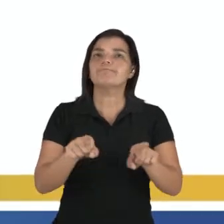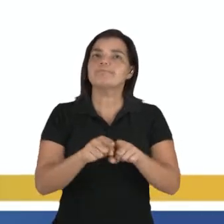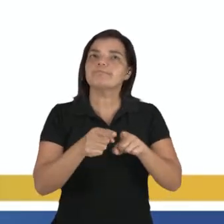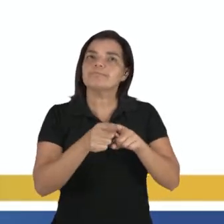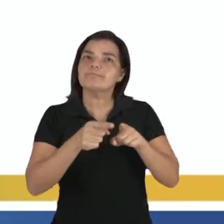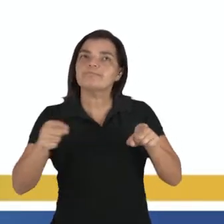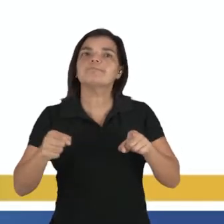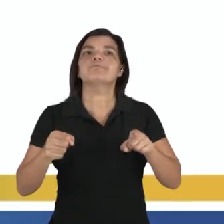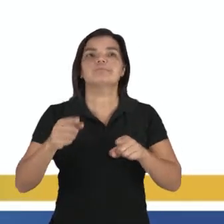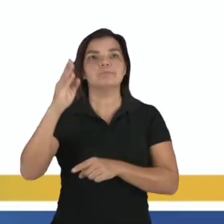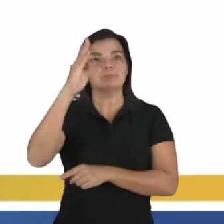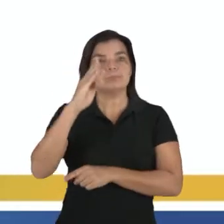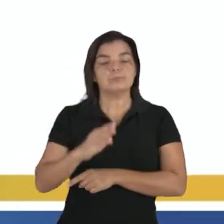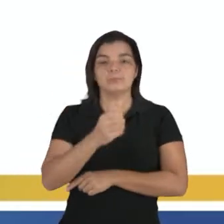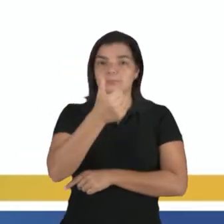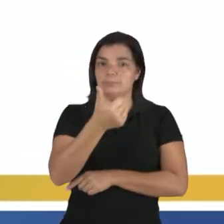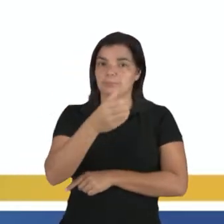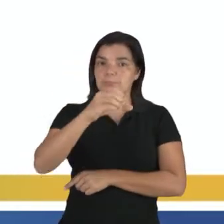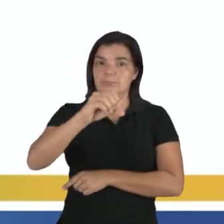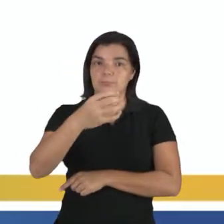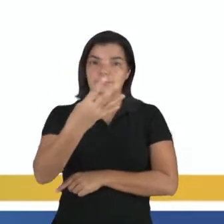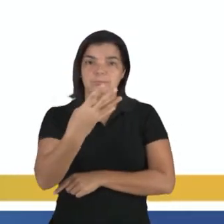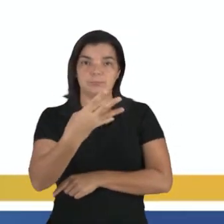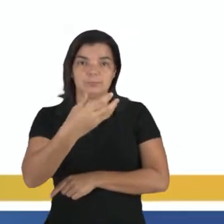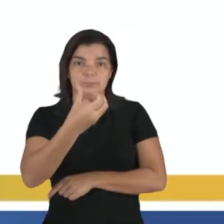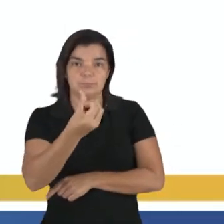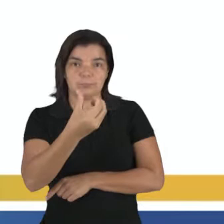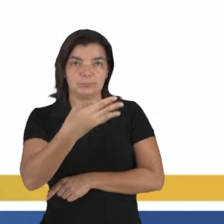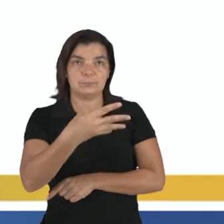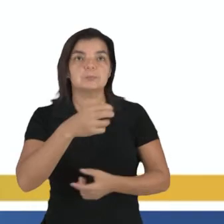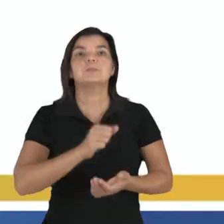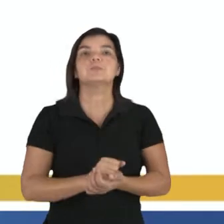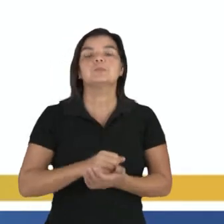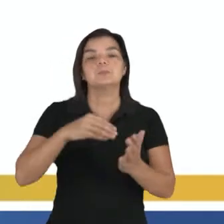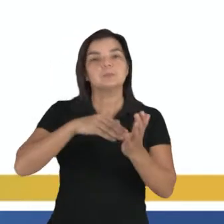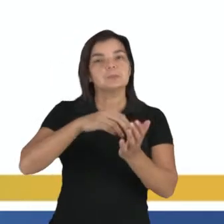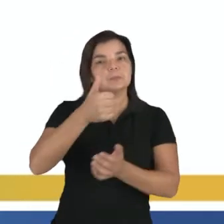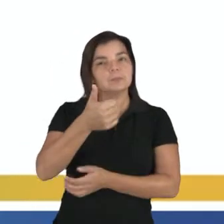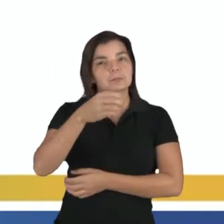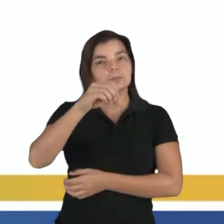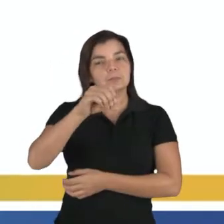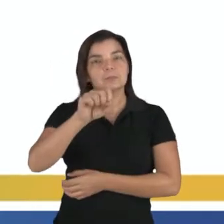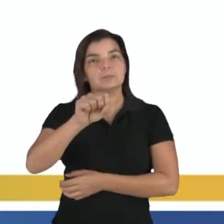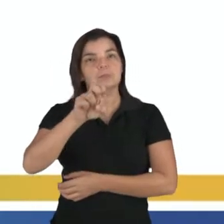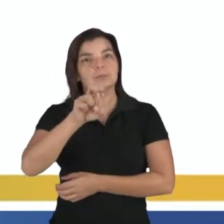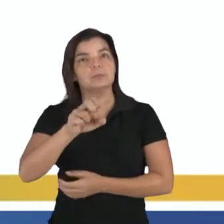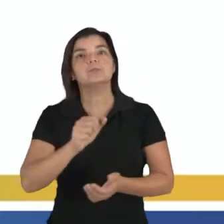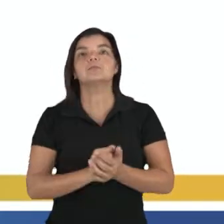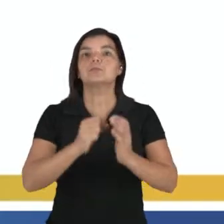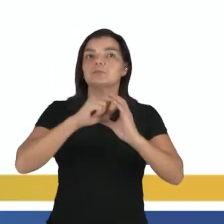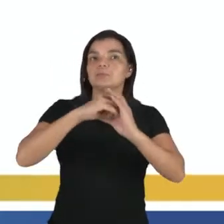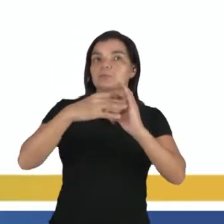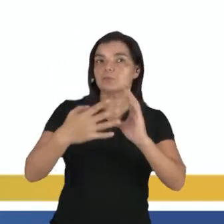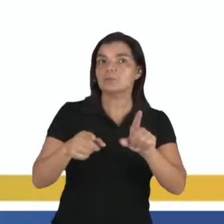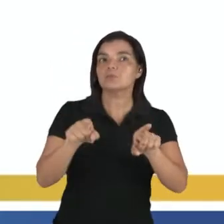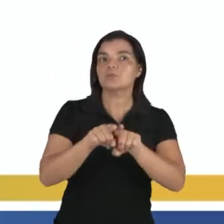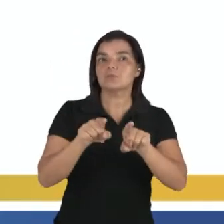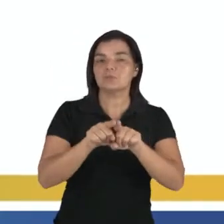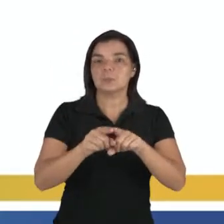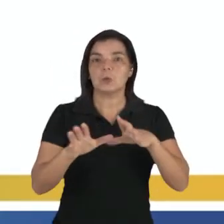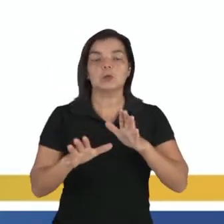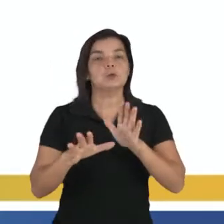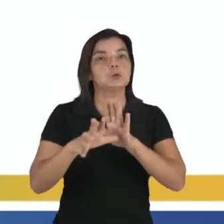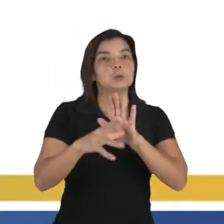estendeu no Brasil de 1964 até 1985, caracterizado por